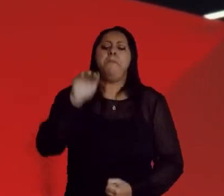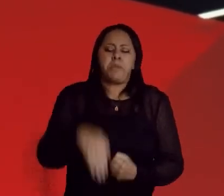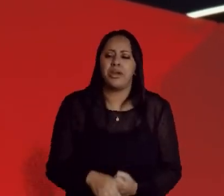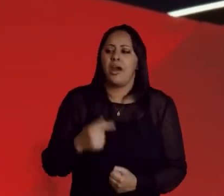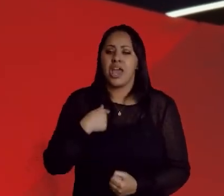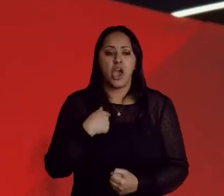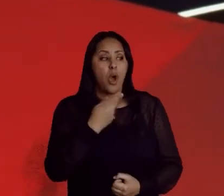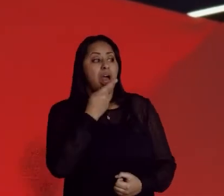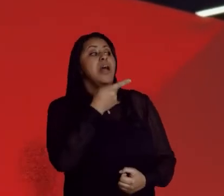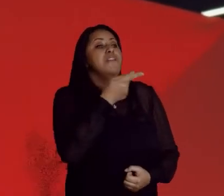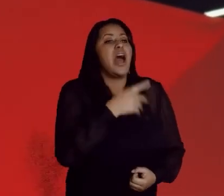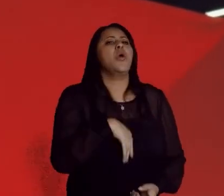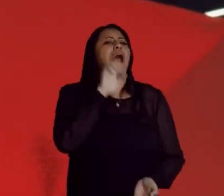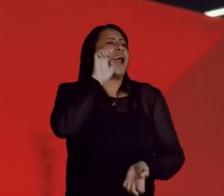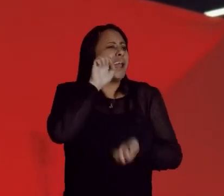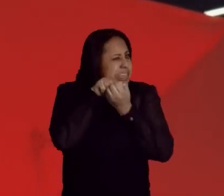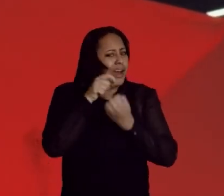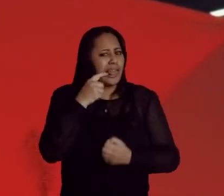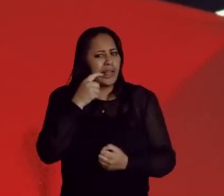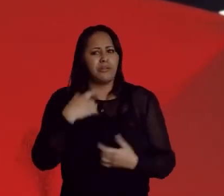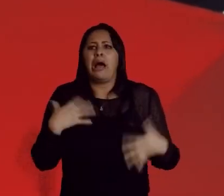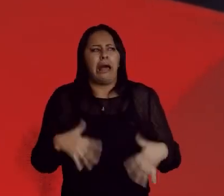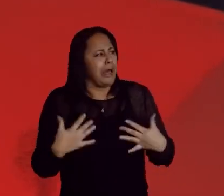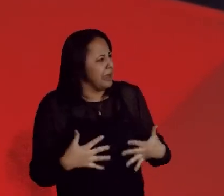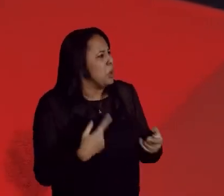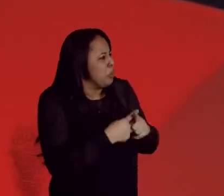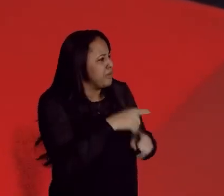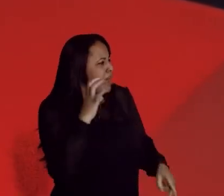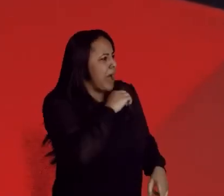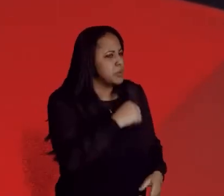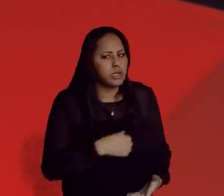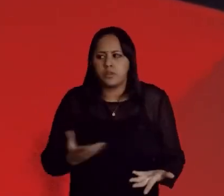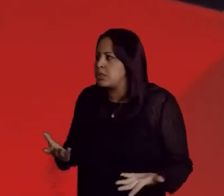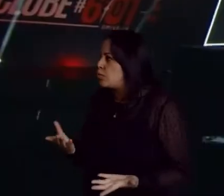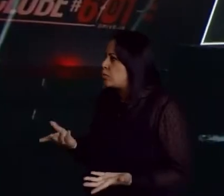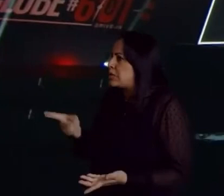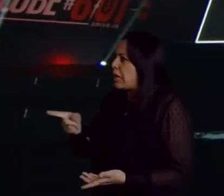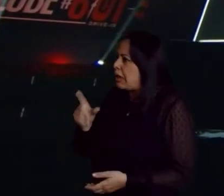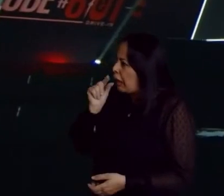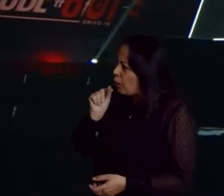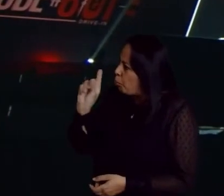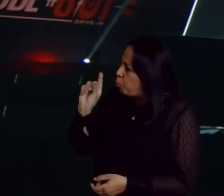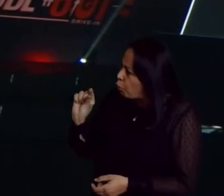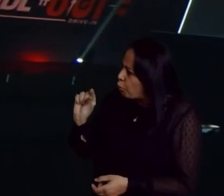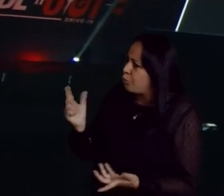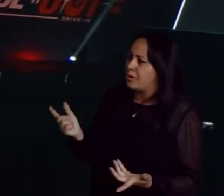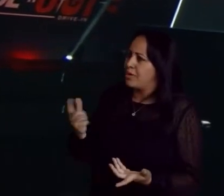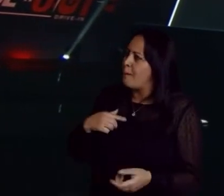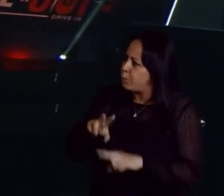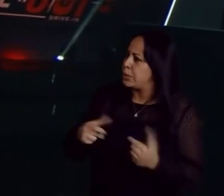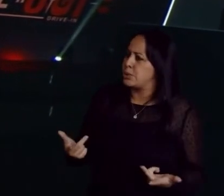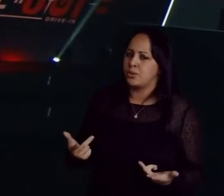ele, ele ia falar alguma coisa, eu falei, tá tudo bem? Ele tava, eu falei, você não conversa, amor. Ele falou, você não deixa. E eu fiquei uma